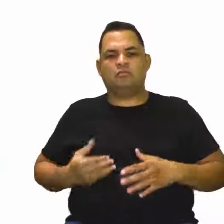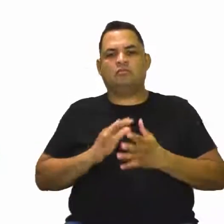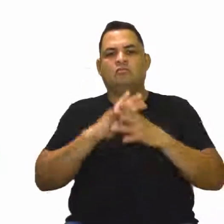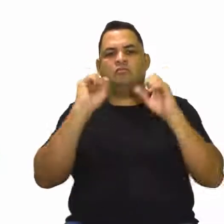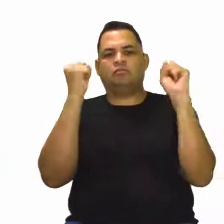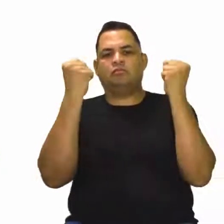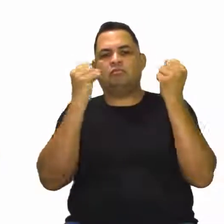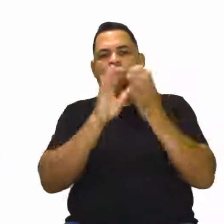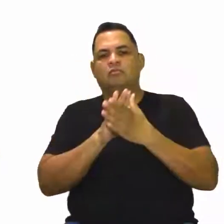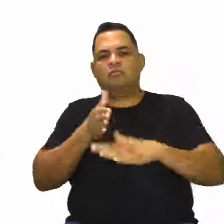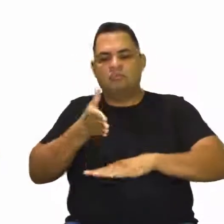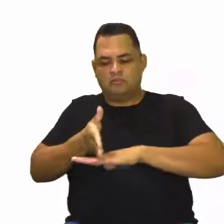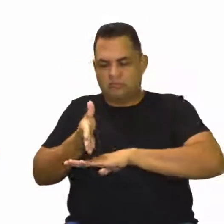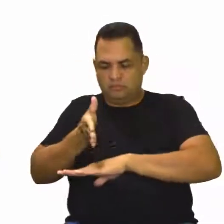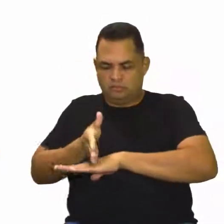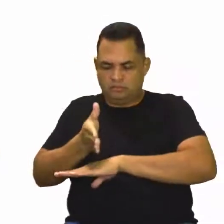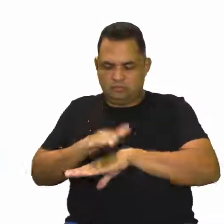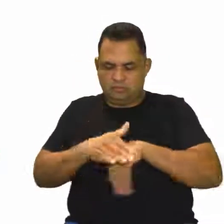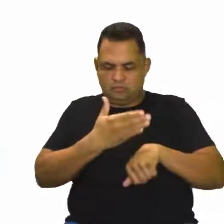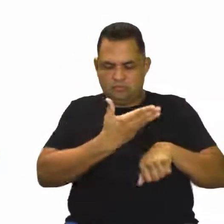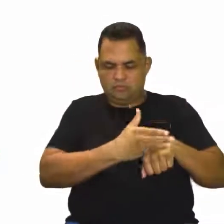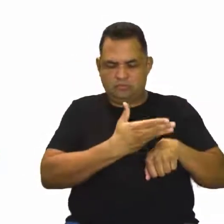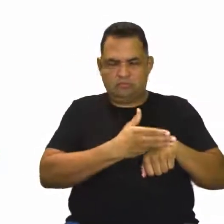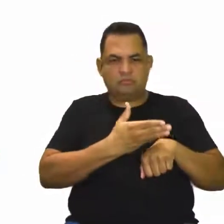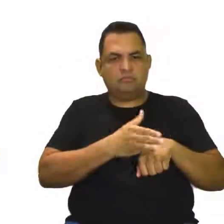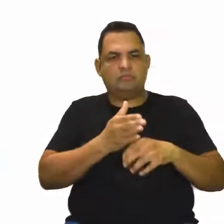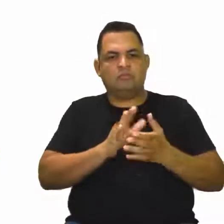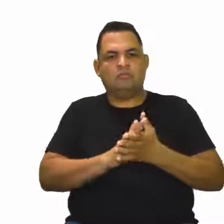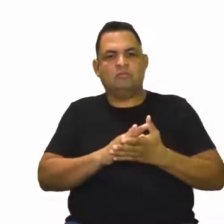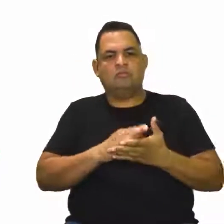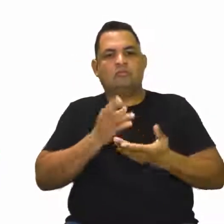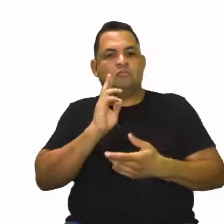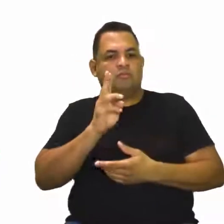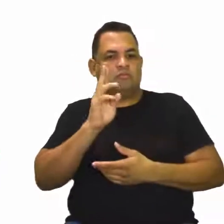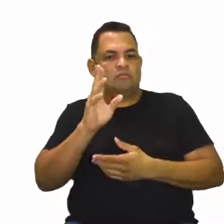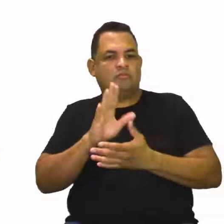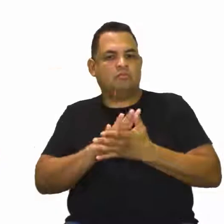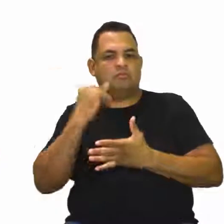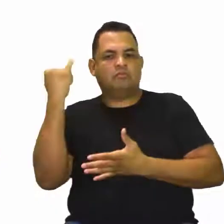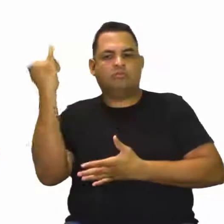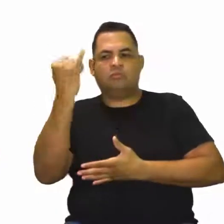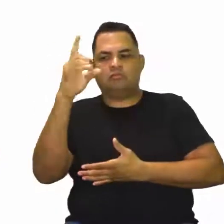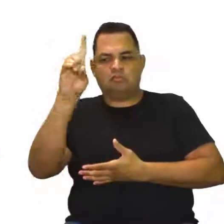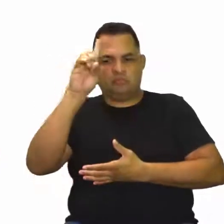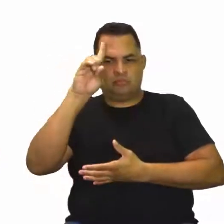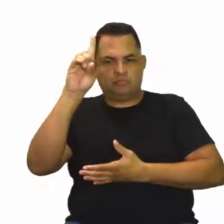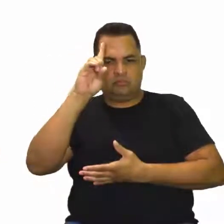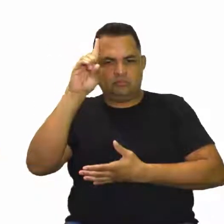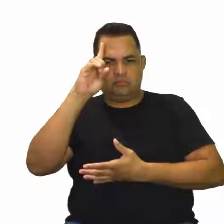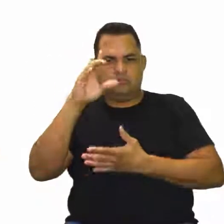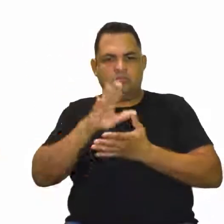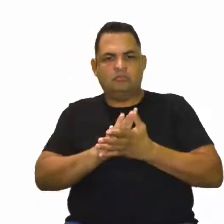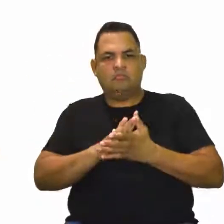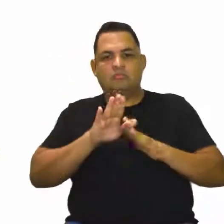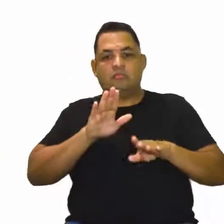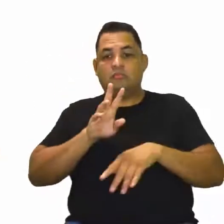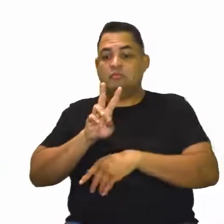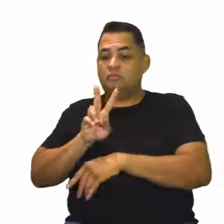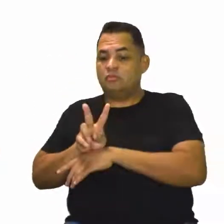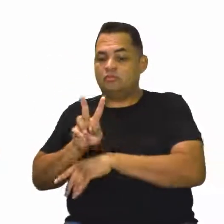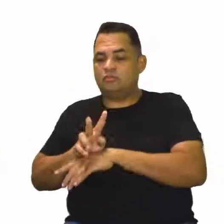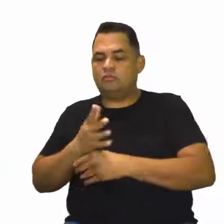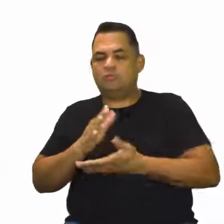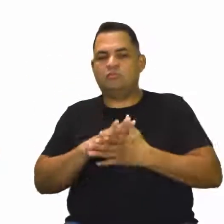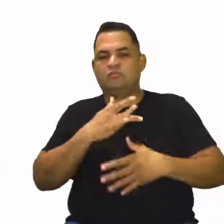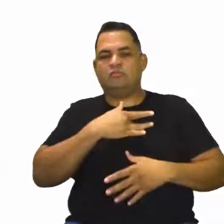atividade física acessível para a prática regular e a relevância diária dos cuidados em